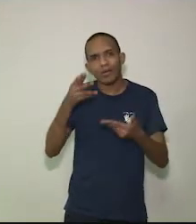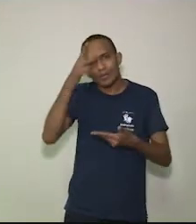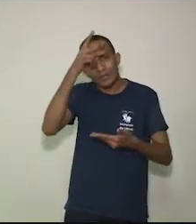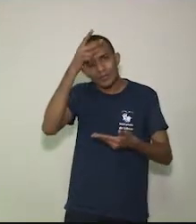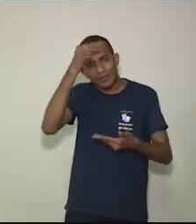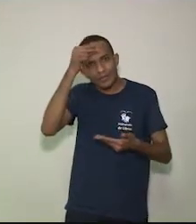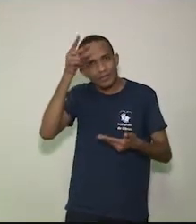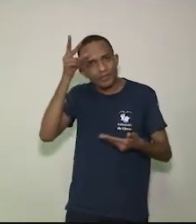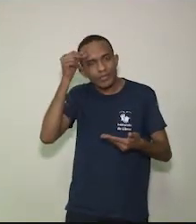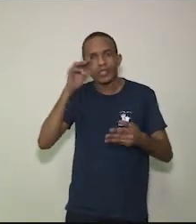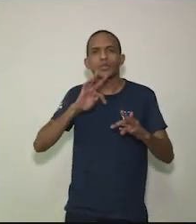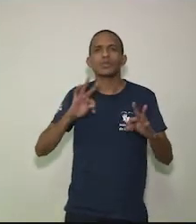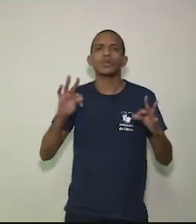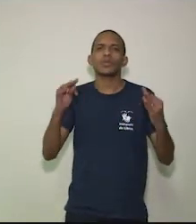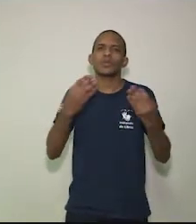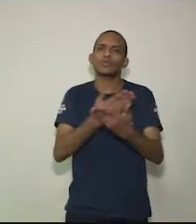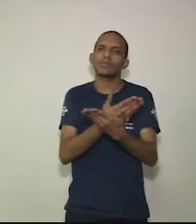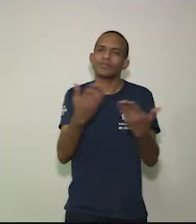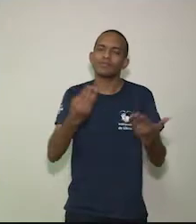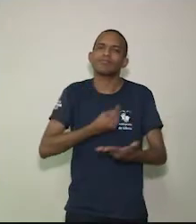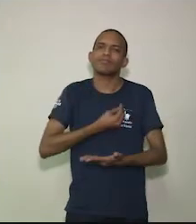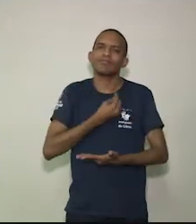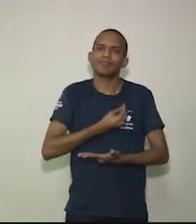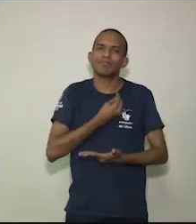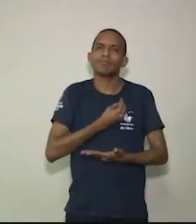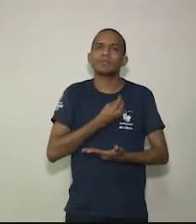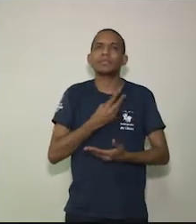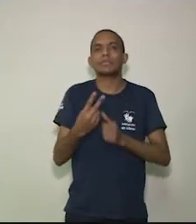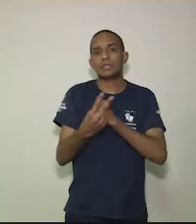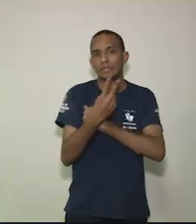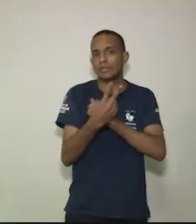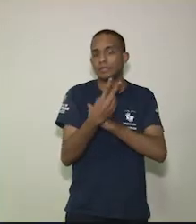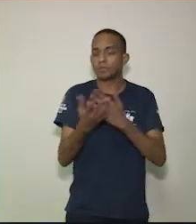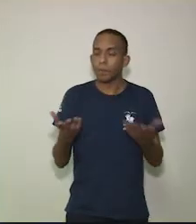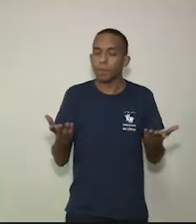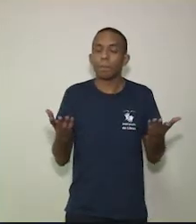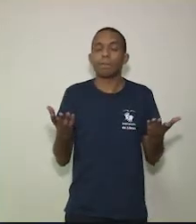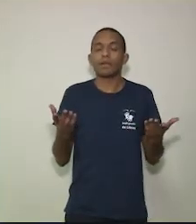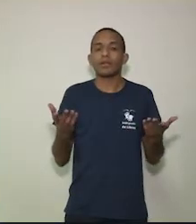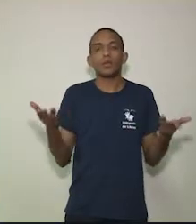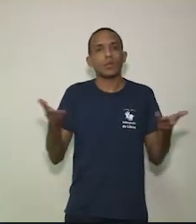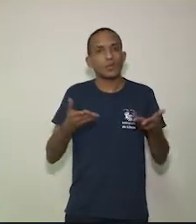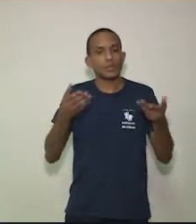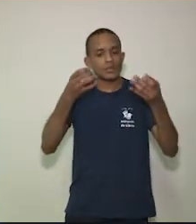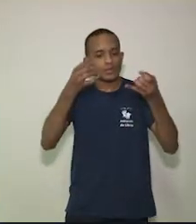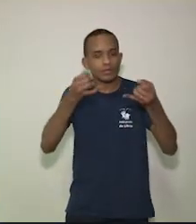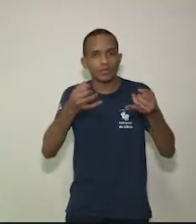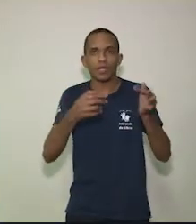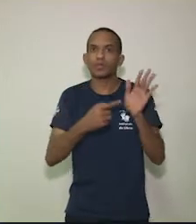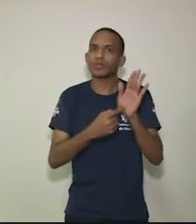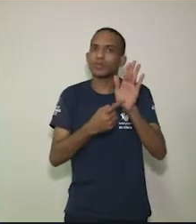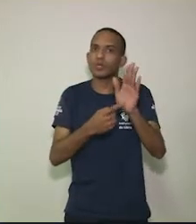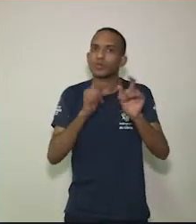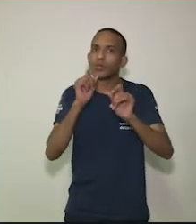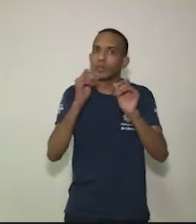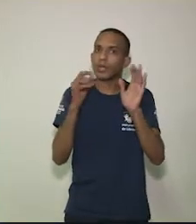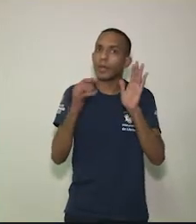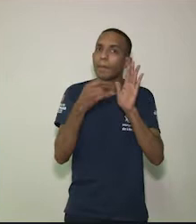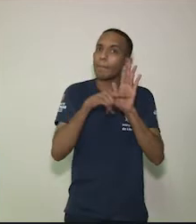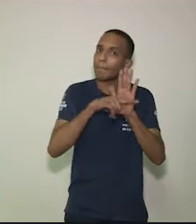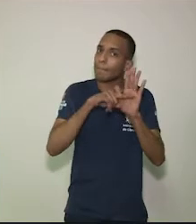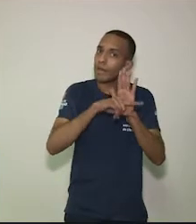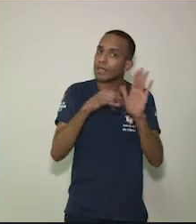prefeito, e a todos presentes, jornalistas. Nós estamos aqui apresentando a questão do